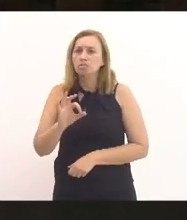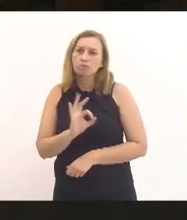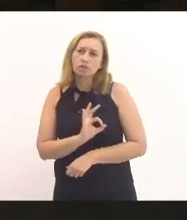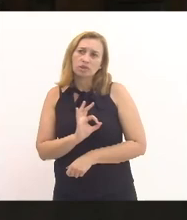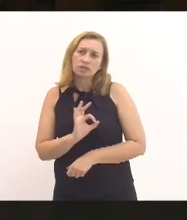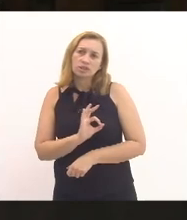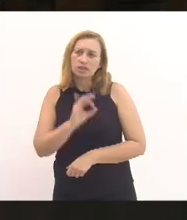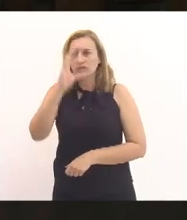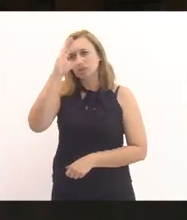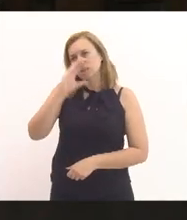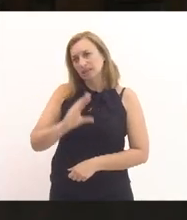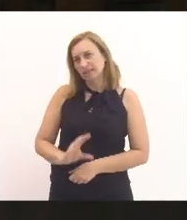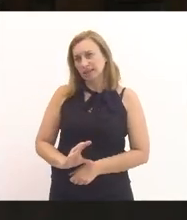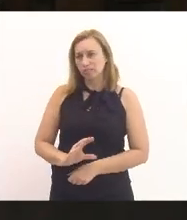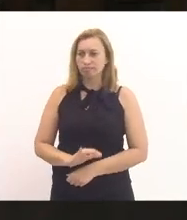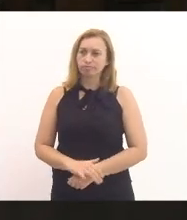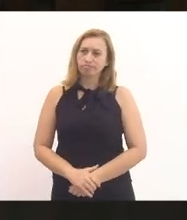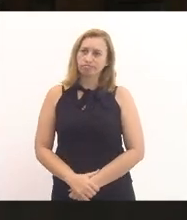cidadão